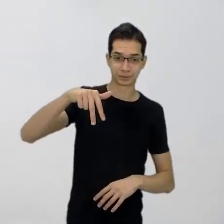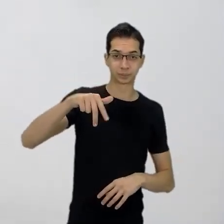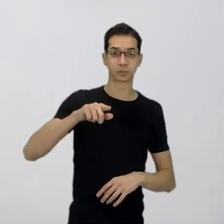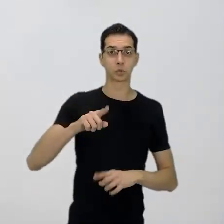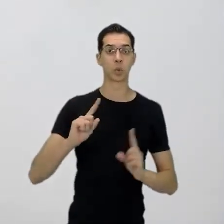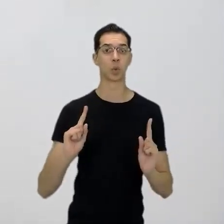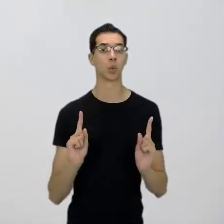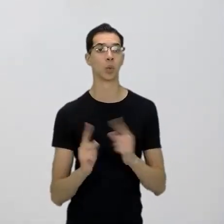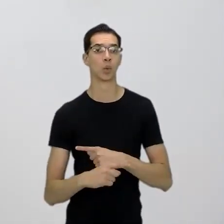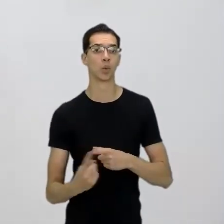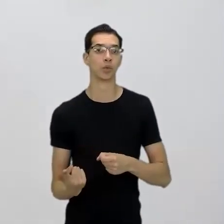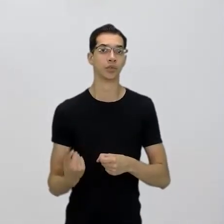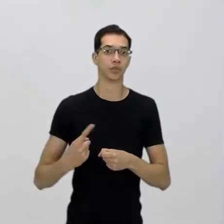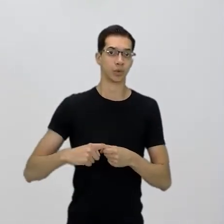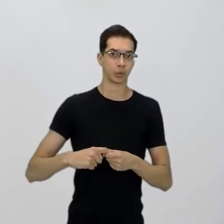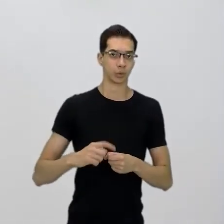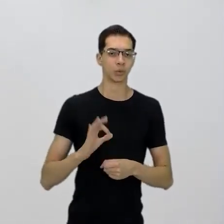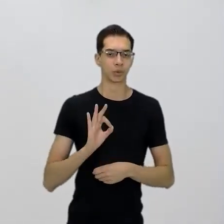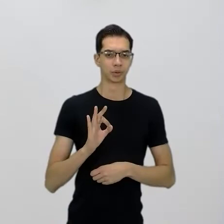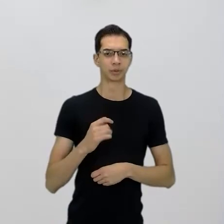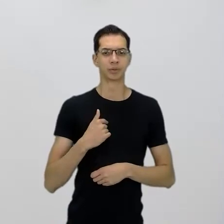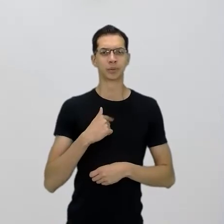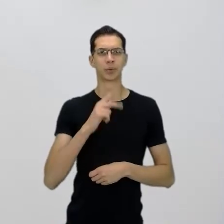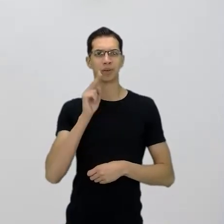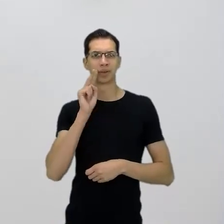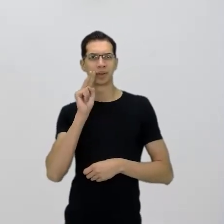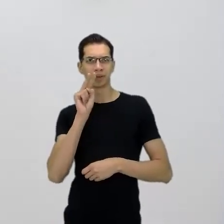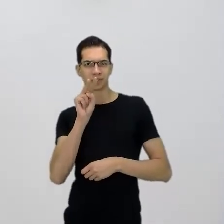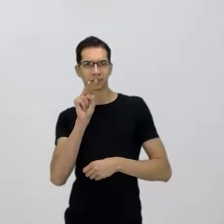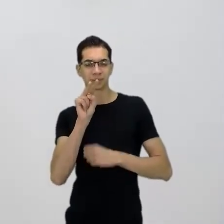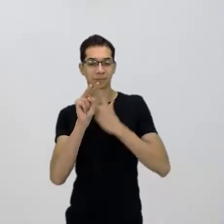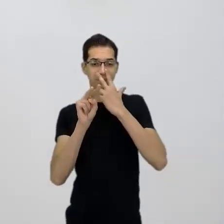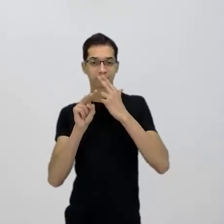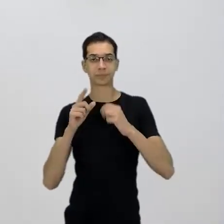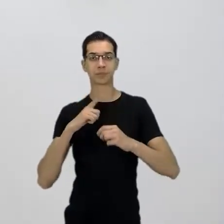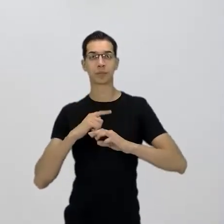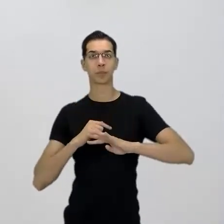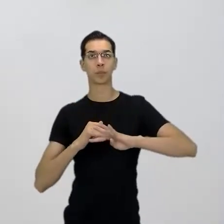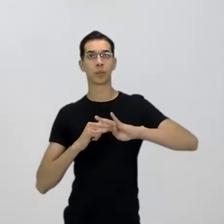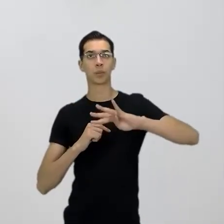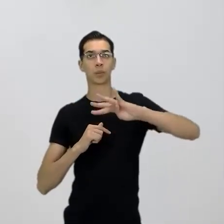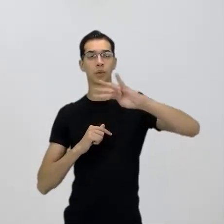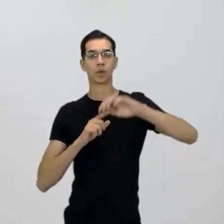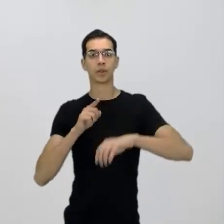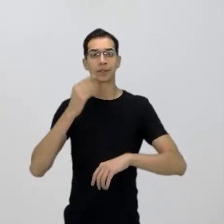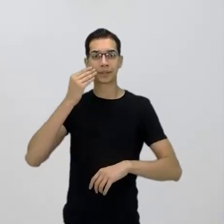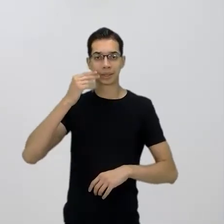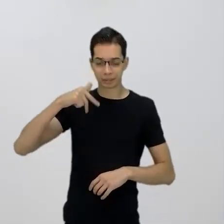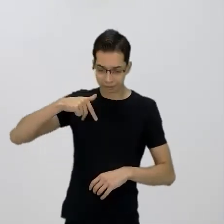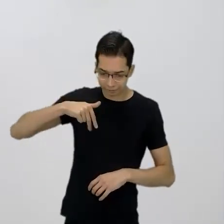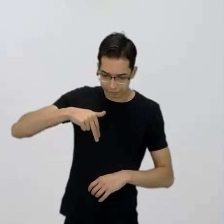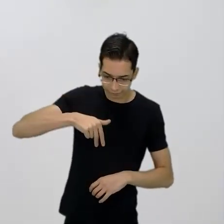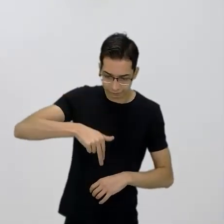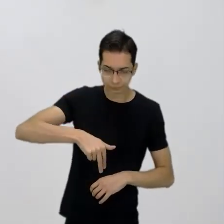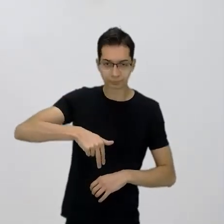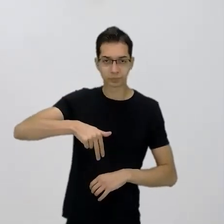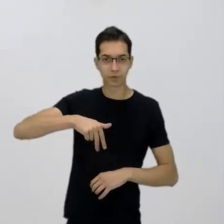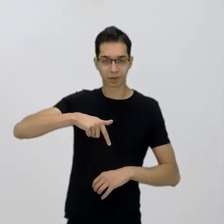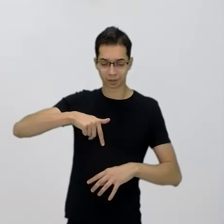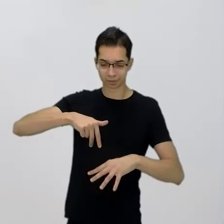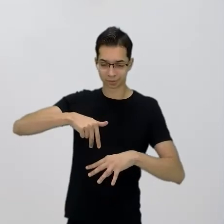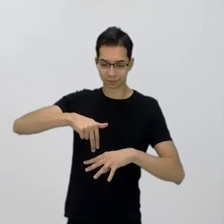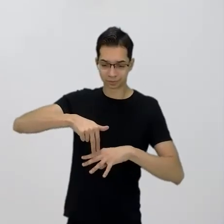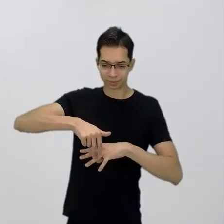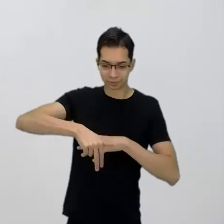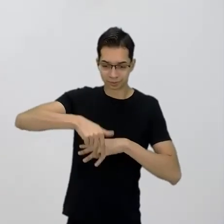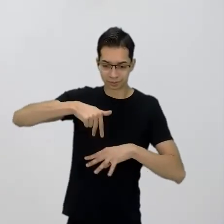sentido contrário, e eu olhando aqui de baixo, vou ver, a escada sobe e você desce, a escada sobe e você desce, a escada sobe e você desce, você fica,